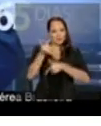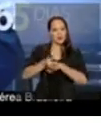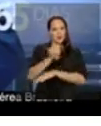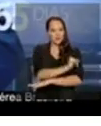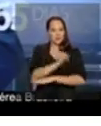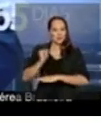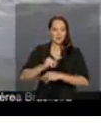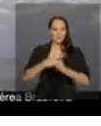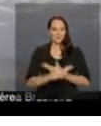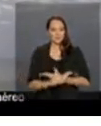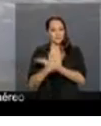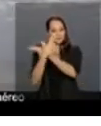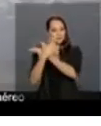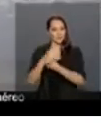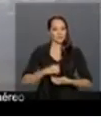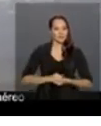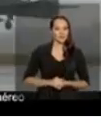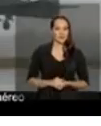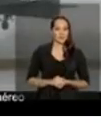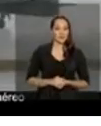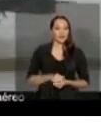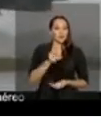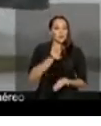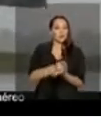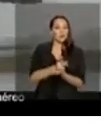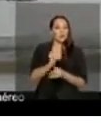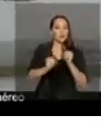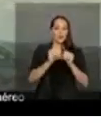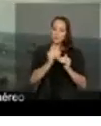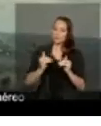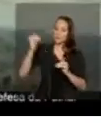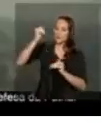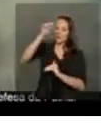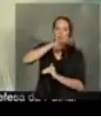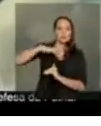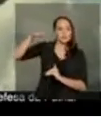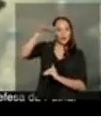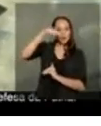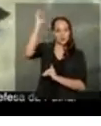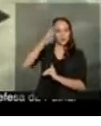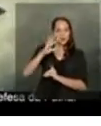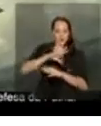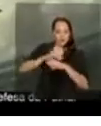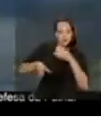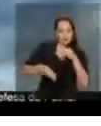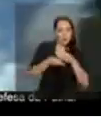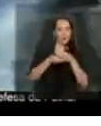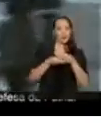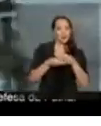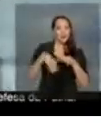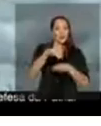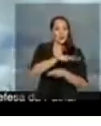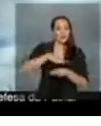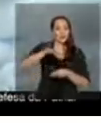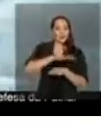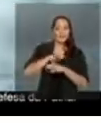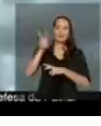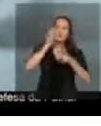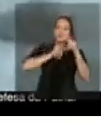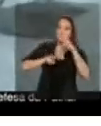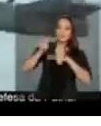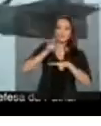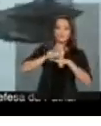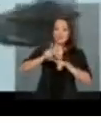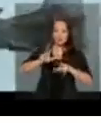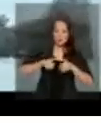da Força Aérea Brasileira de manter a soberania do espaço aéreo e integrar o território nacional com vistas à defesa